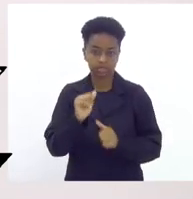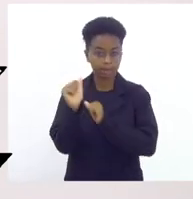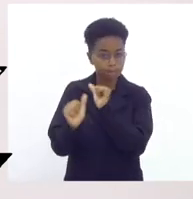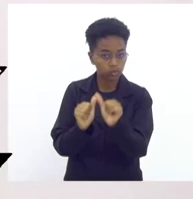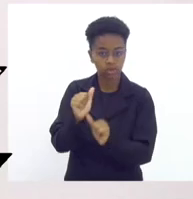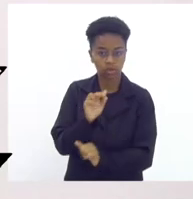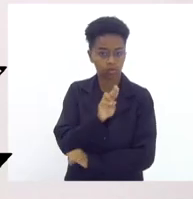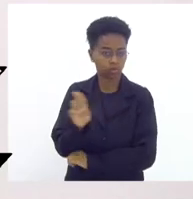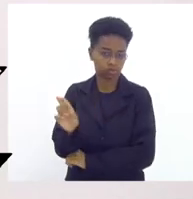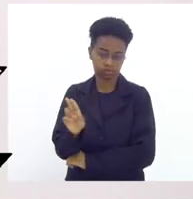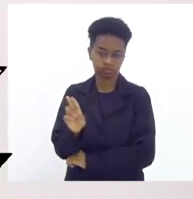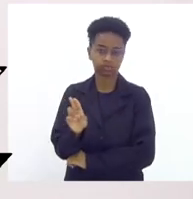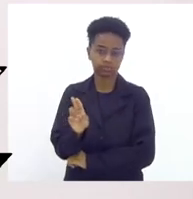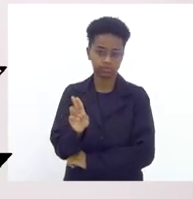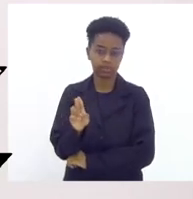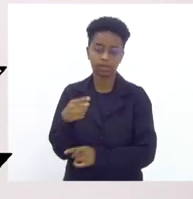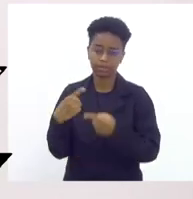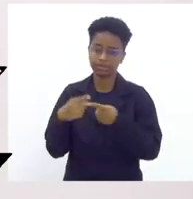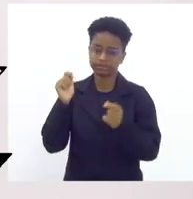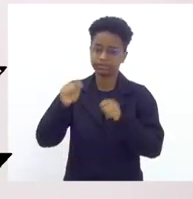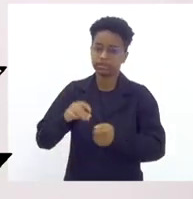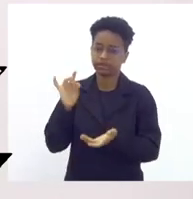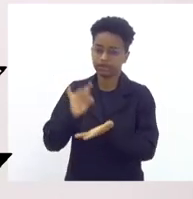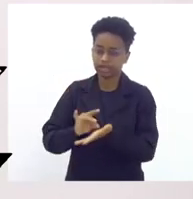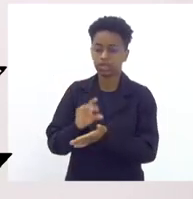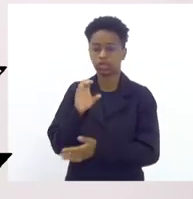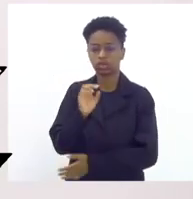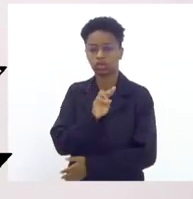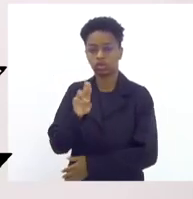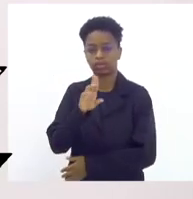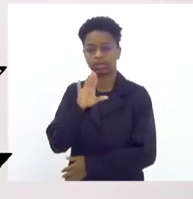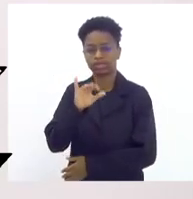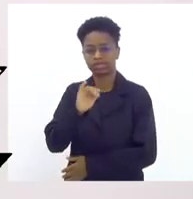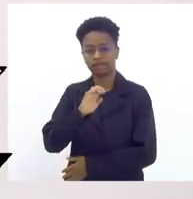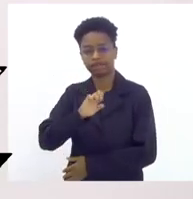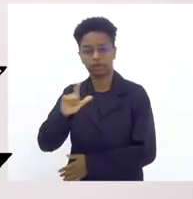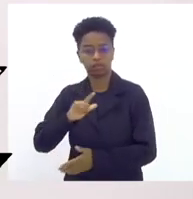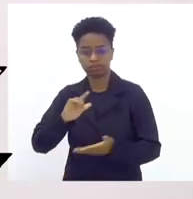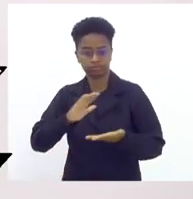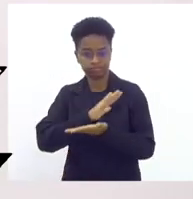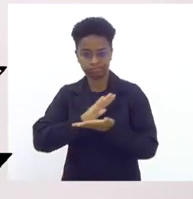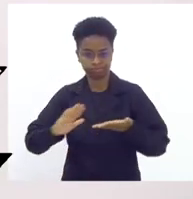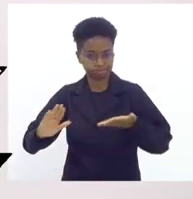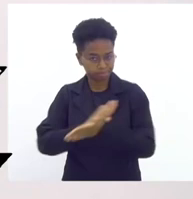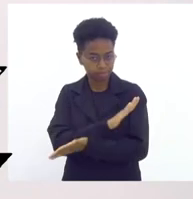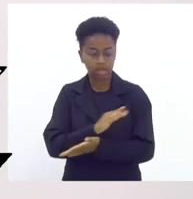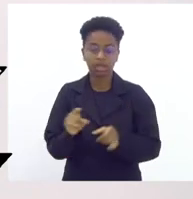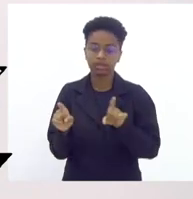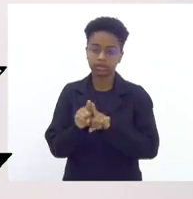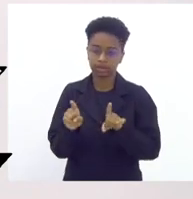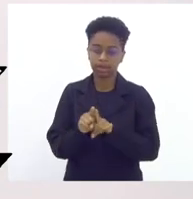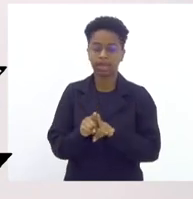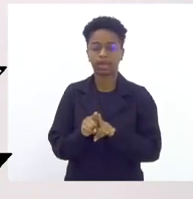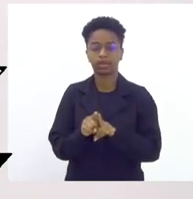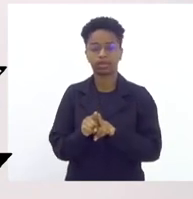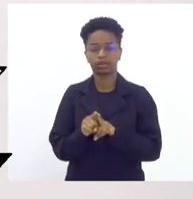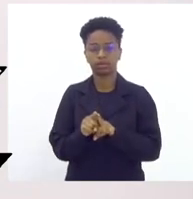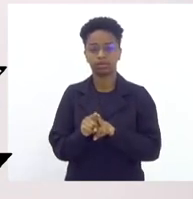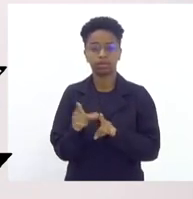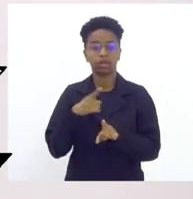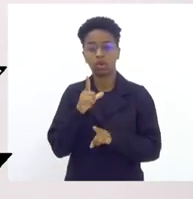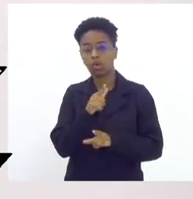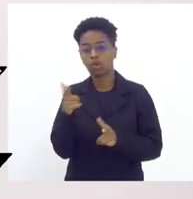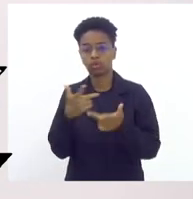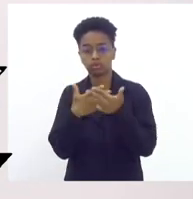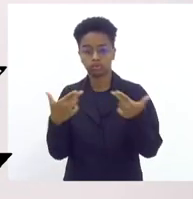desse nome para fazer o que o nome civil seja o nome morto né É E além disso também uma outra